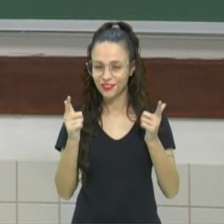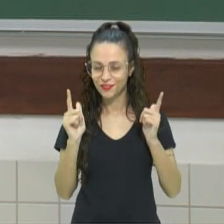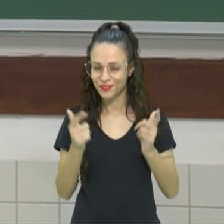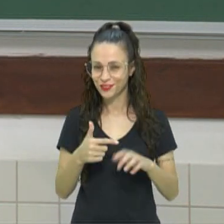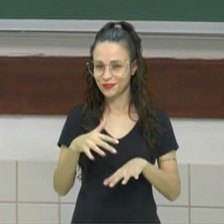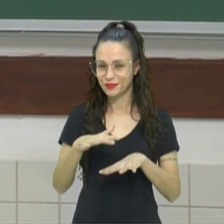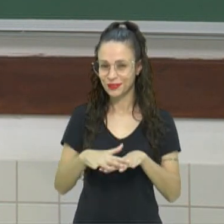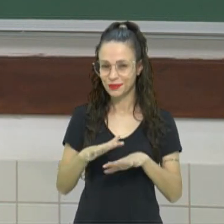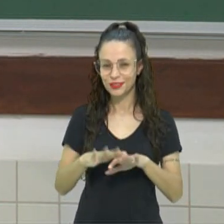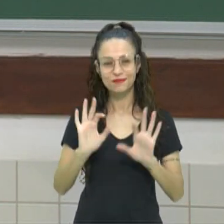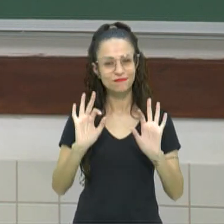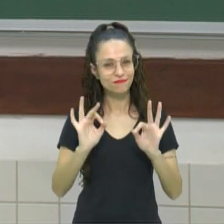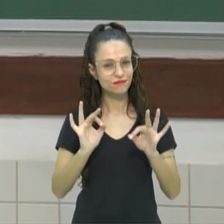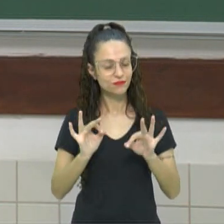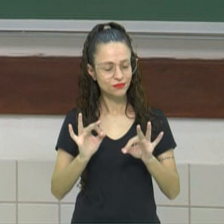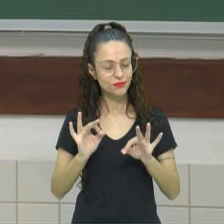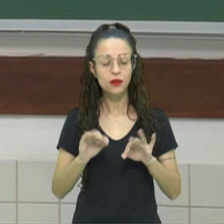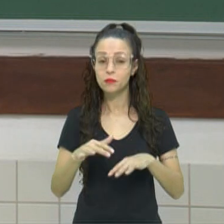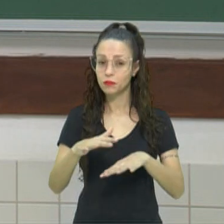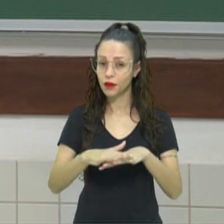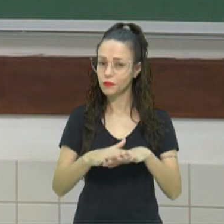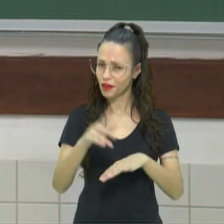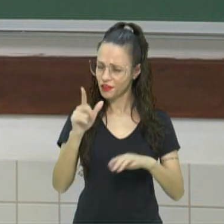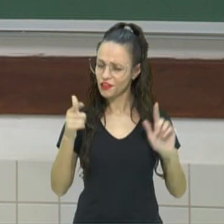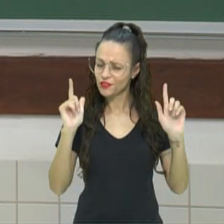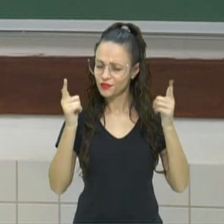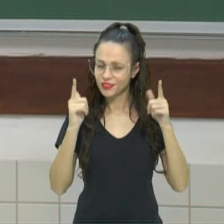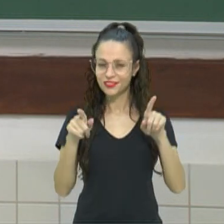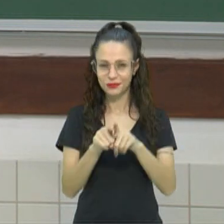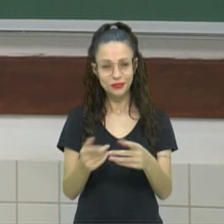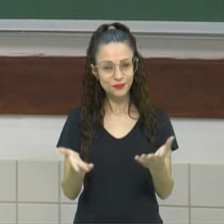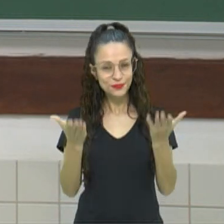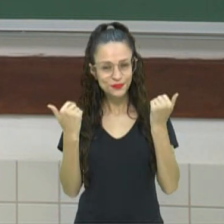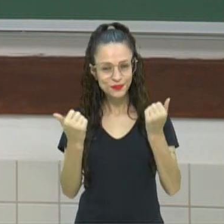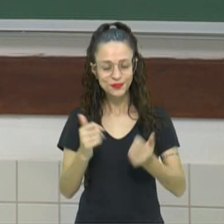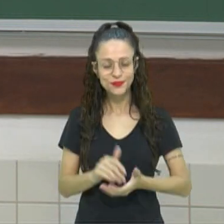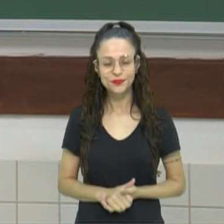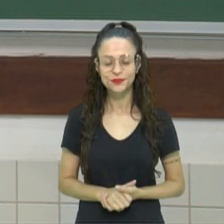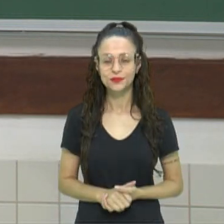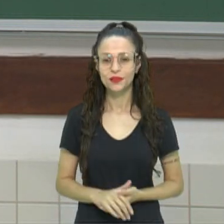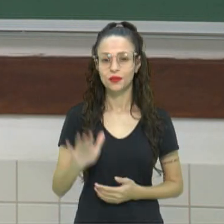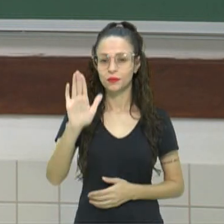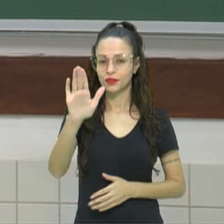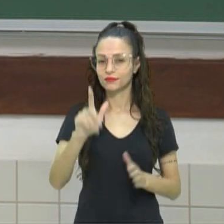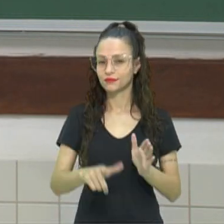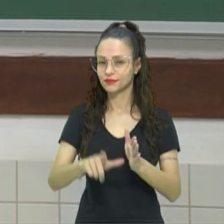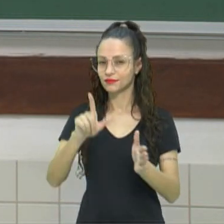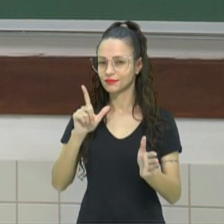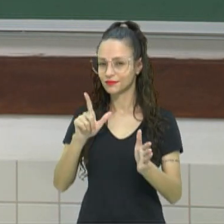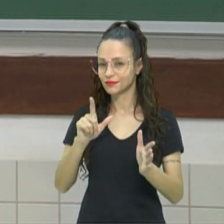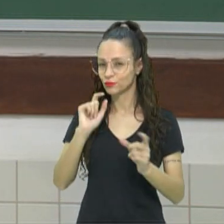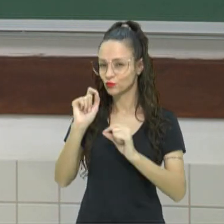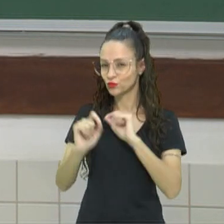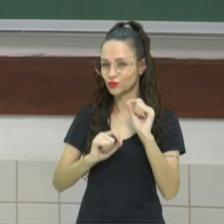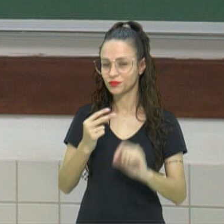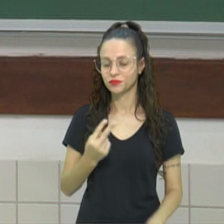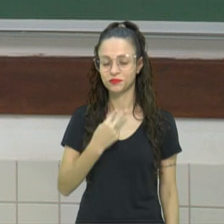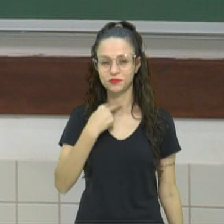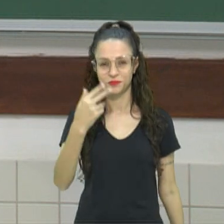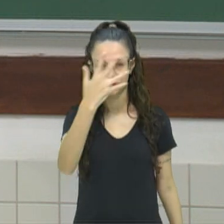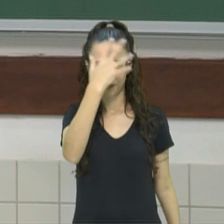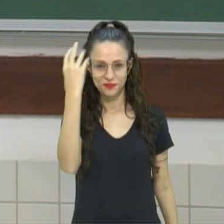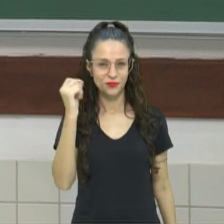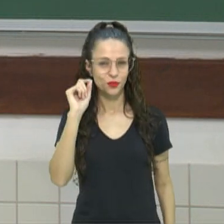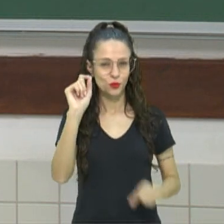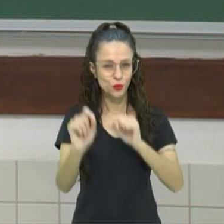matemática. É sim, matemática também é diversão, viu? Vem comigo! Antes de tudo, o que nós não podemos esquecer, o que não